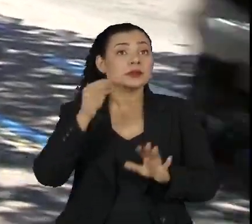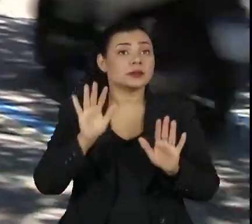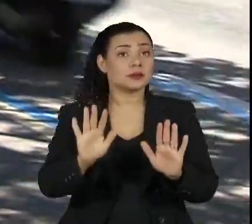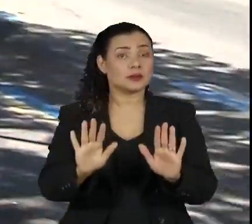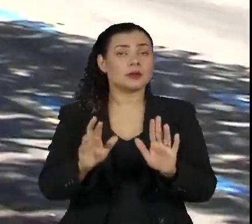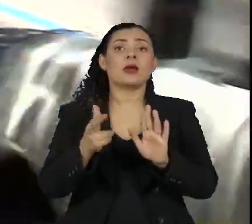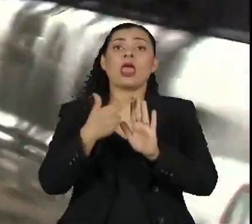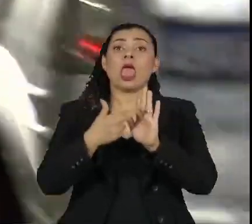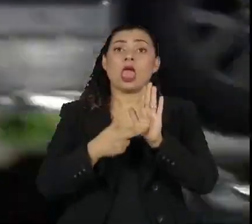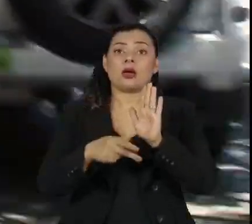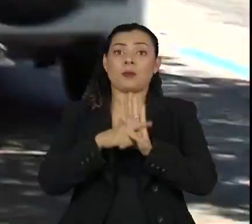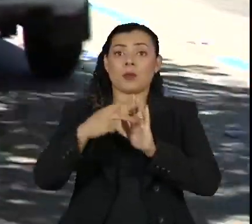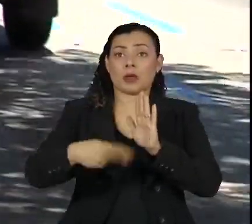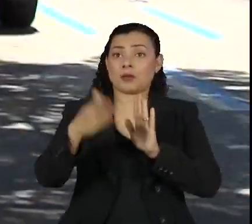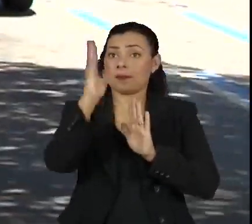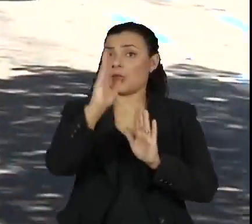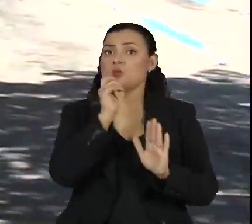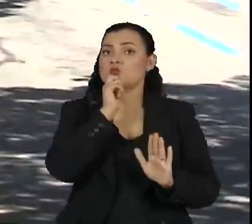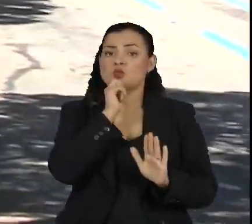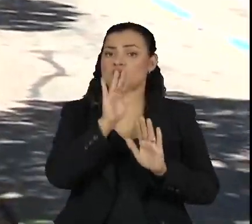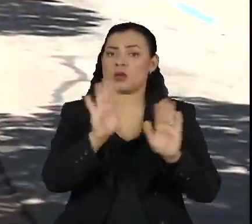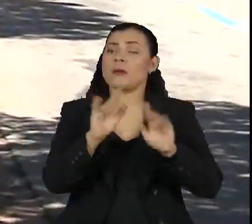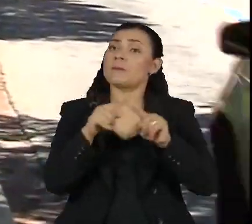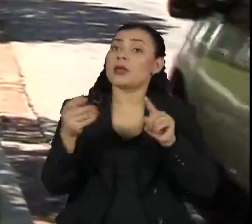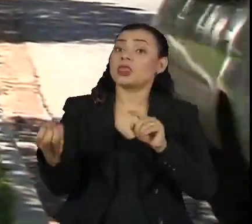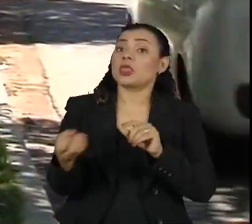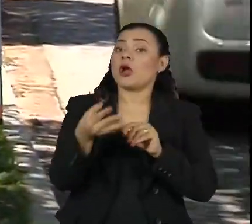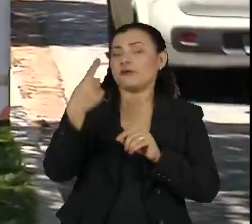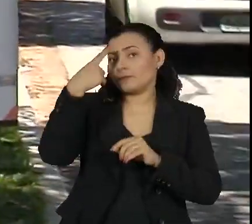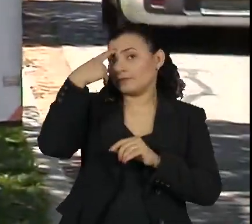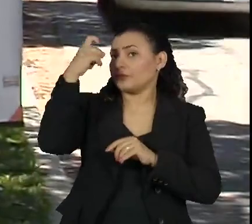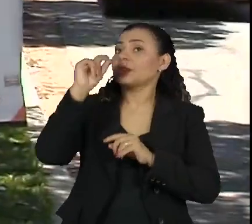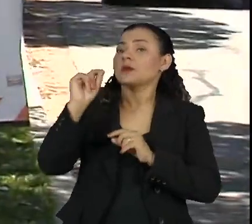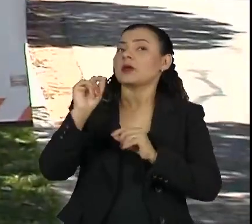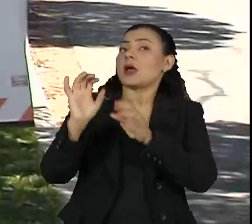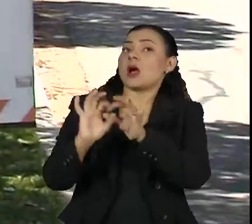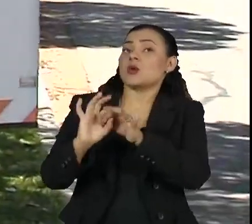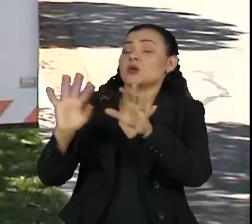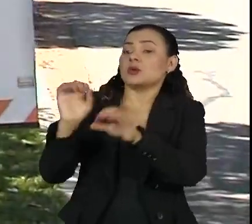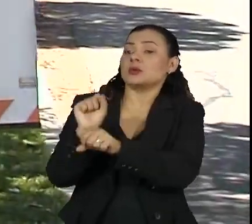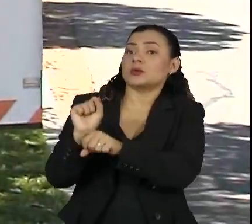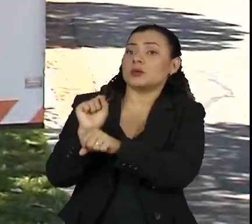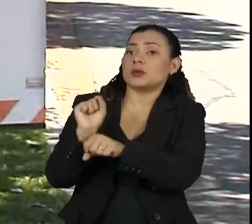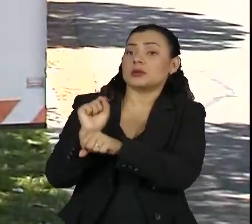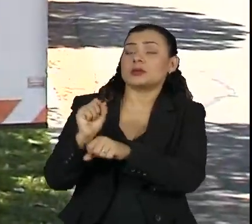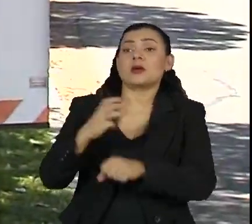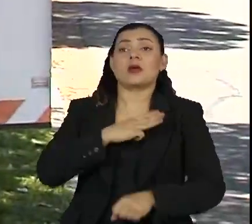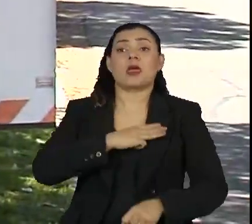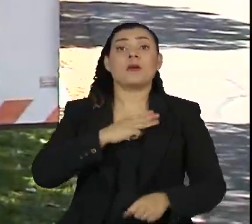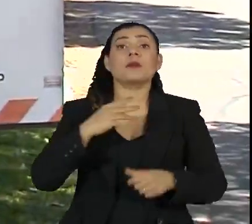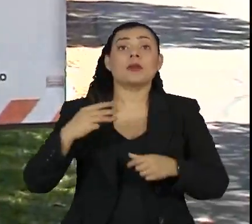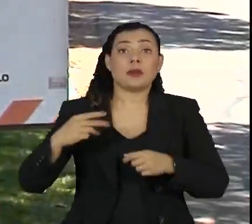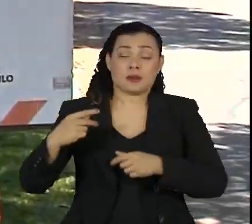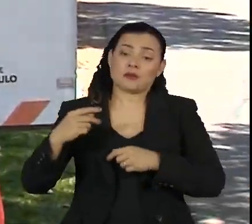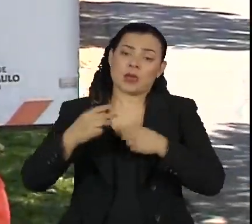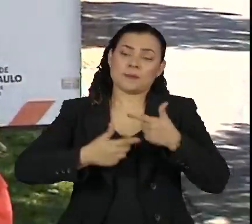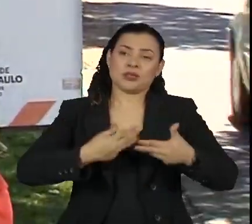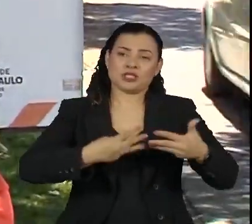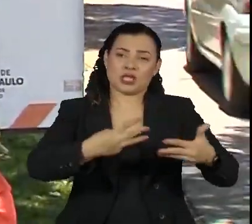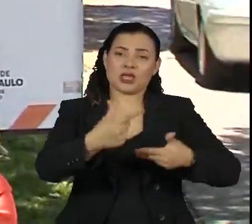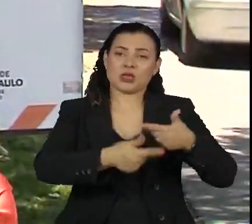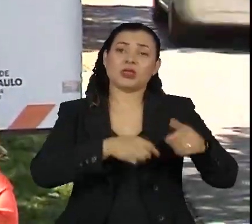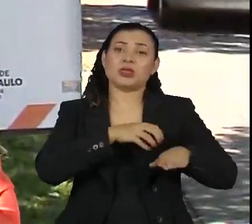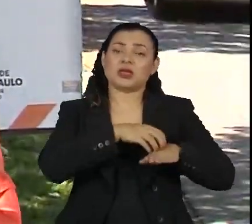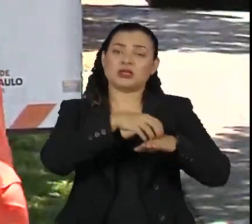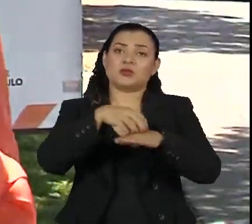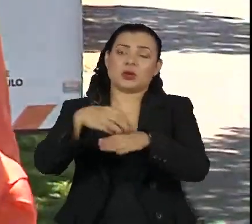no código de trânsito brasileiro e por isso a implementação Depende de uma autorização do Ministério dos transportes a primeira via que